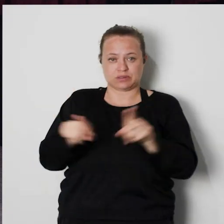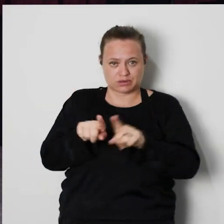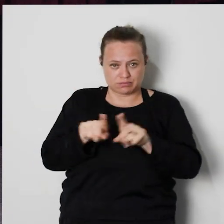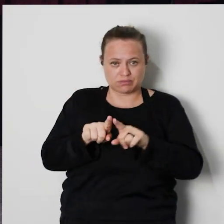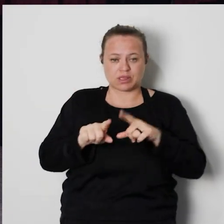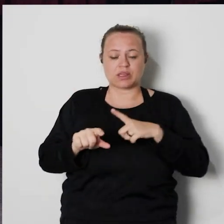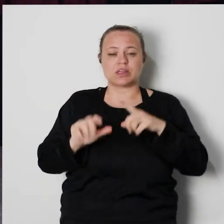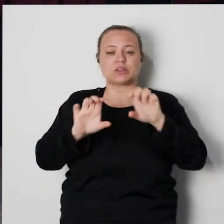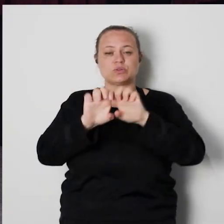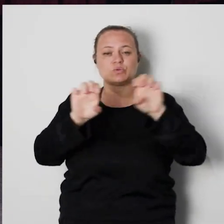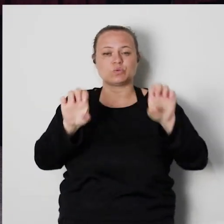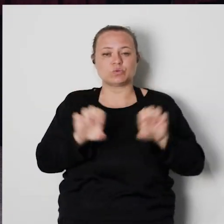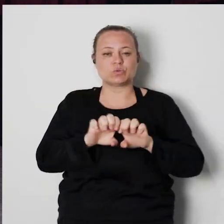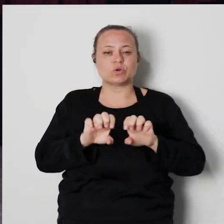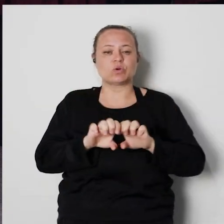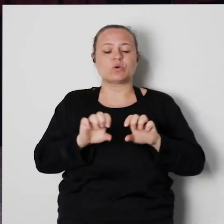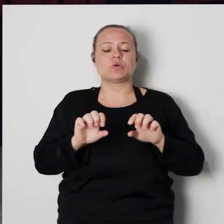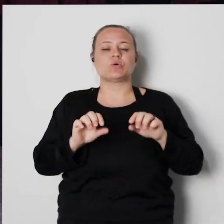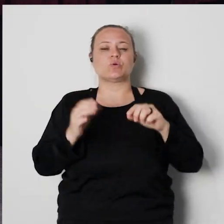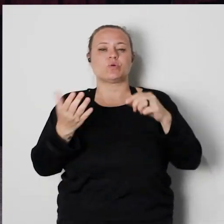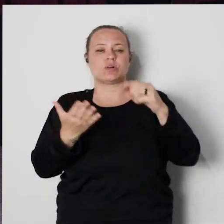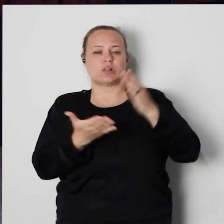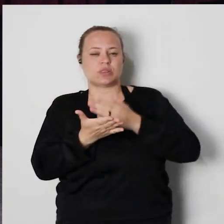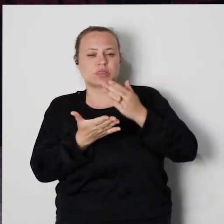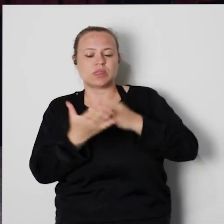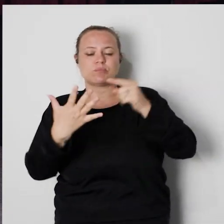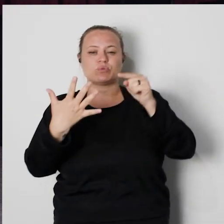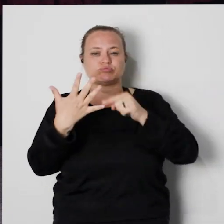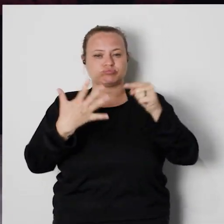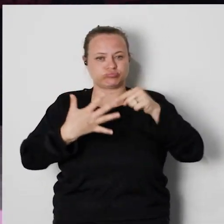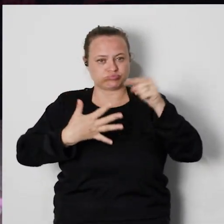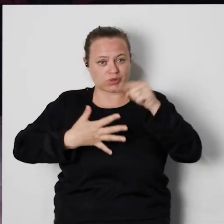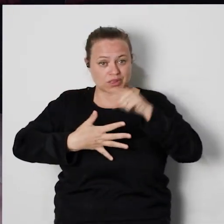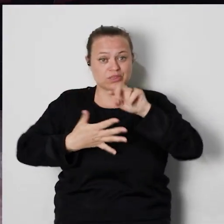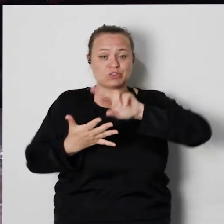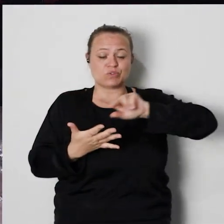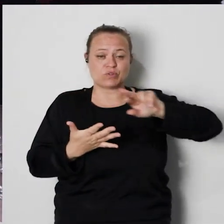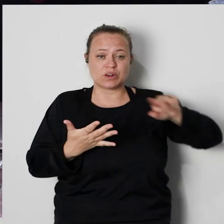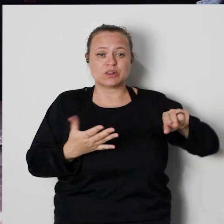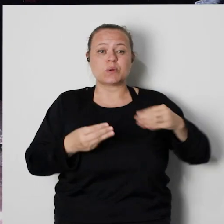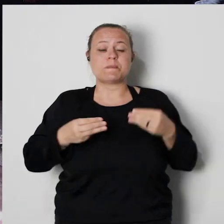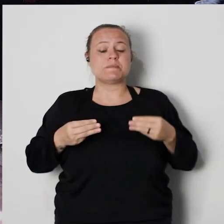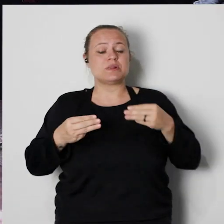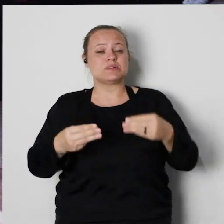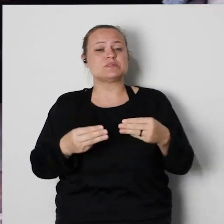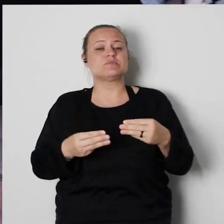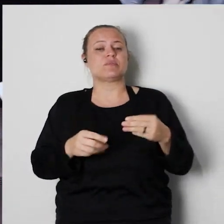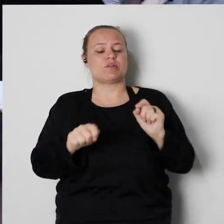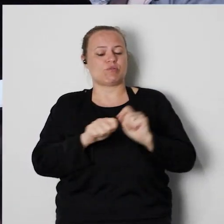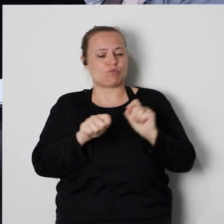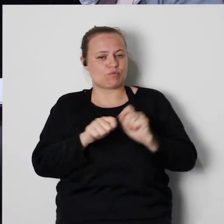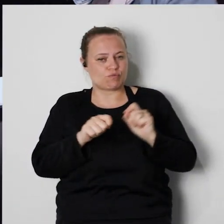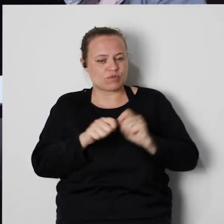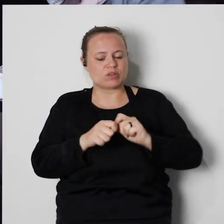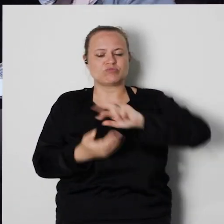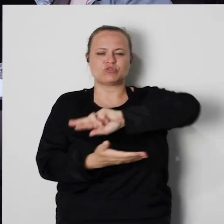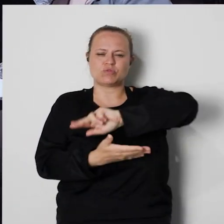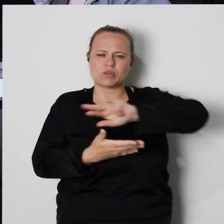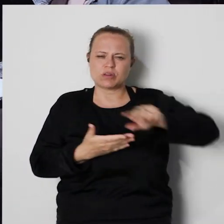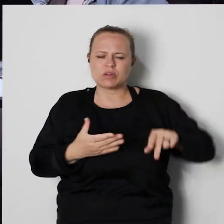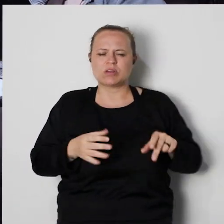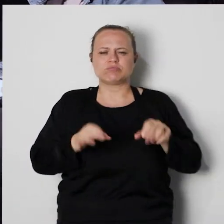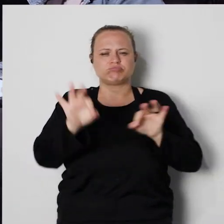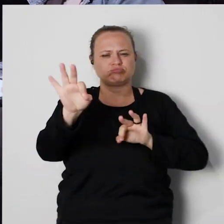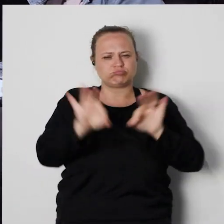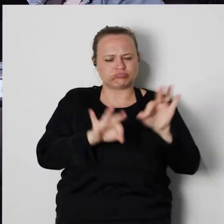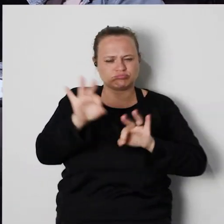de publicações, aqui no caso que vocês podem estar mostrando, né? A estruturação, institucionalização, a implementação do Sistema